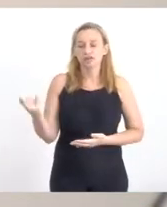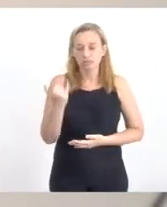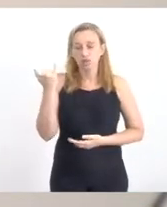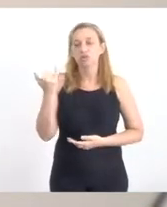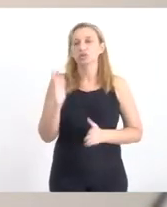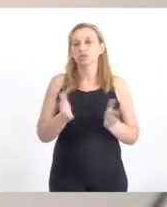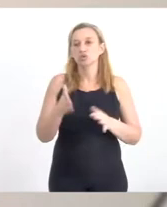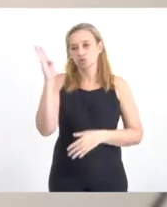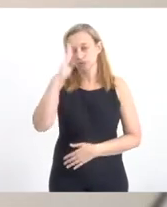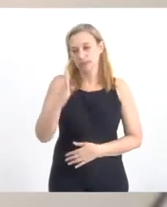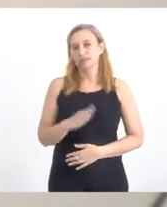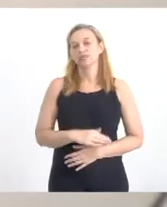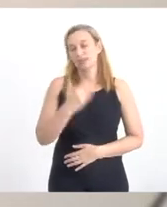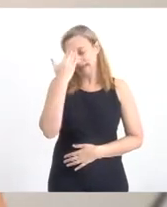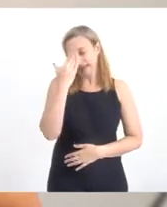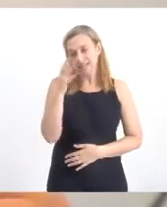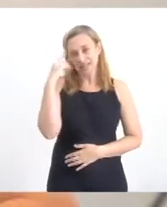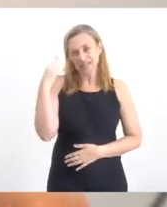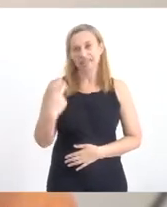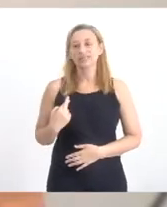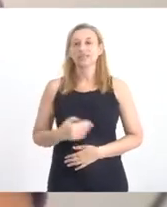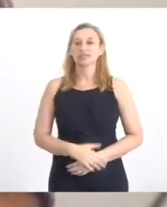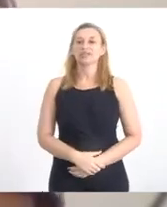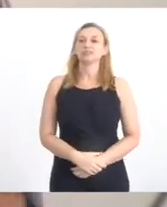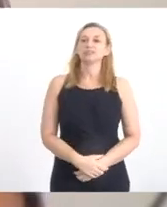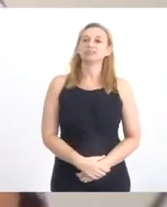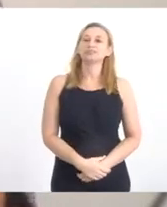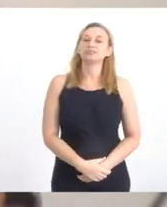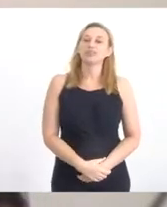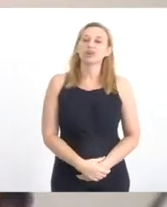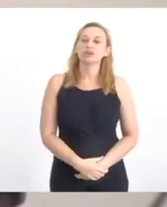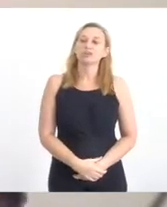tão essencial hoje no Brasil Obrigado Renata